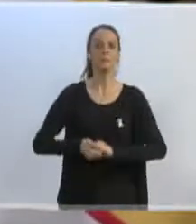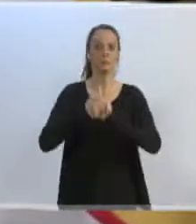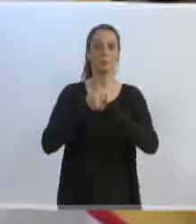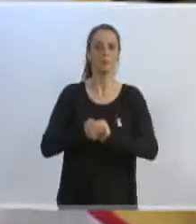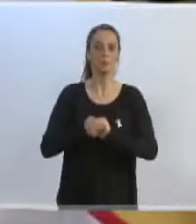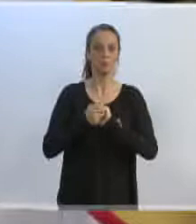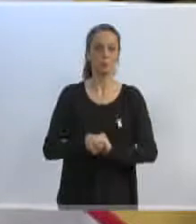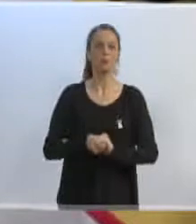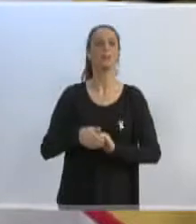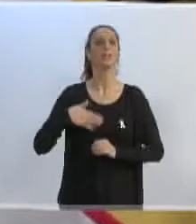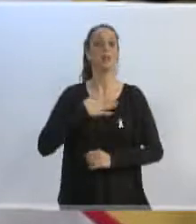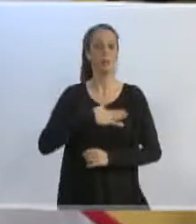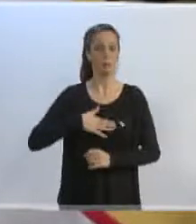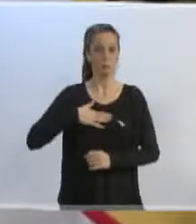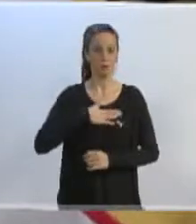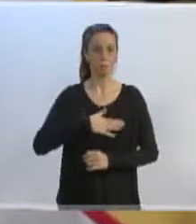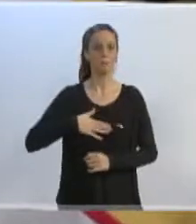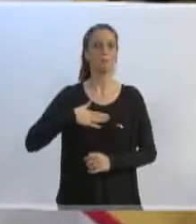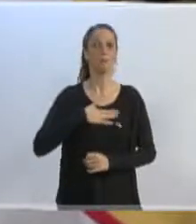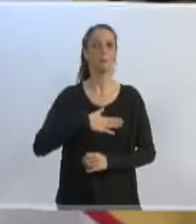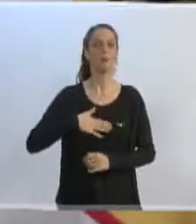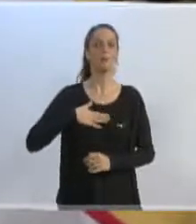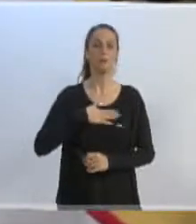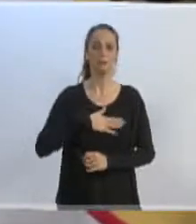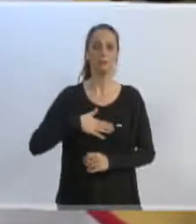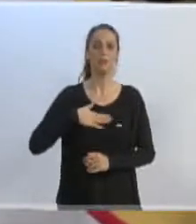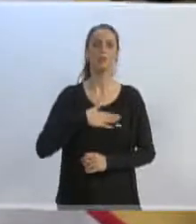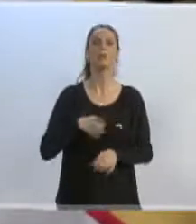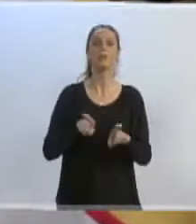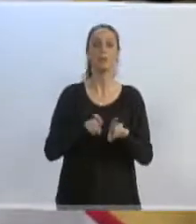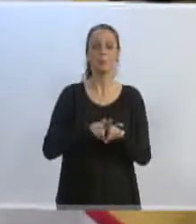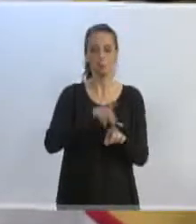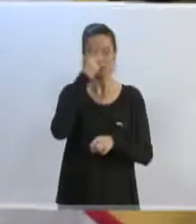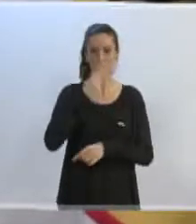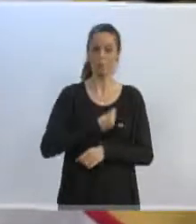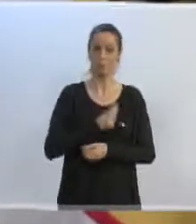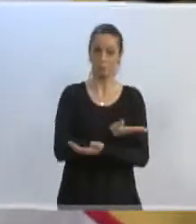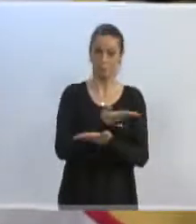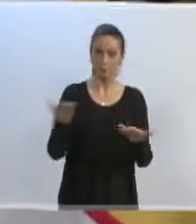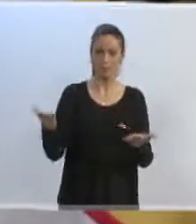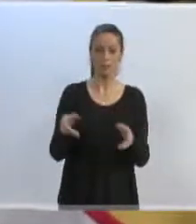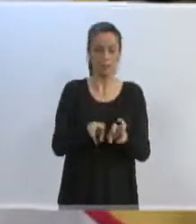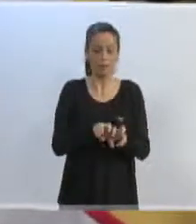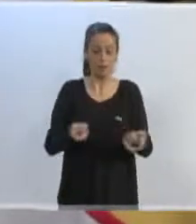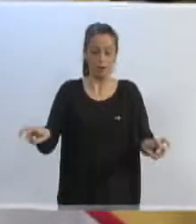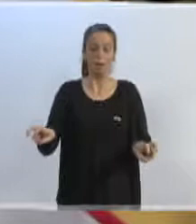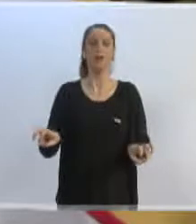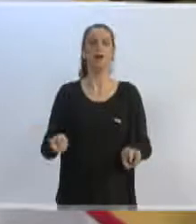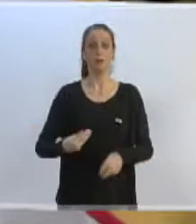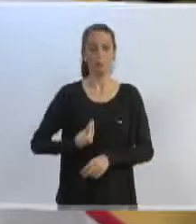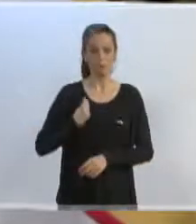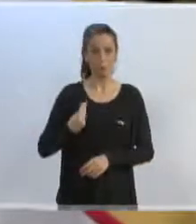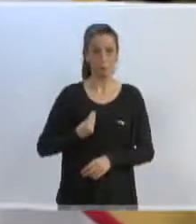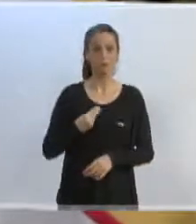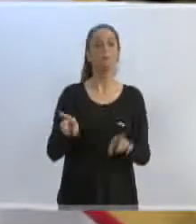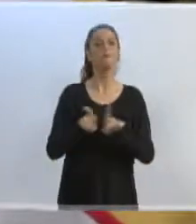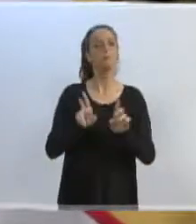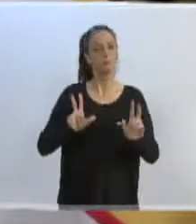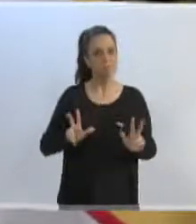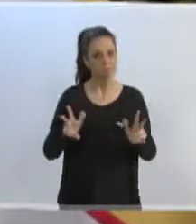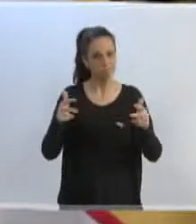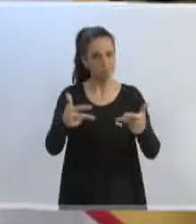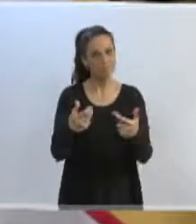e saúdo, né, as demais autoridades, os componentes dessa mesa, né, a